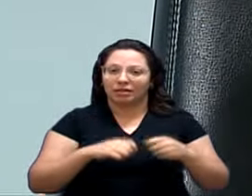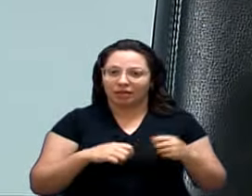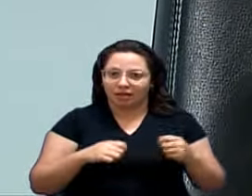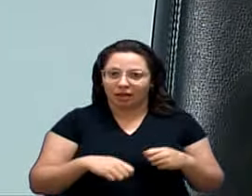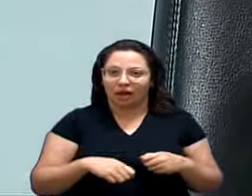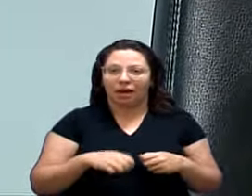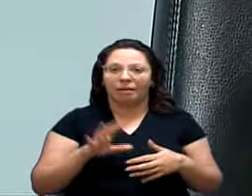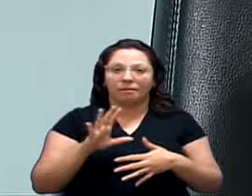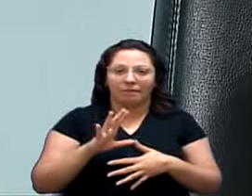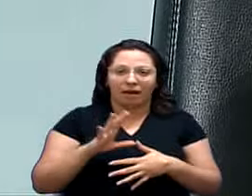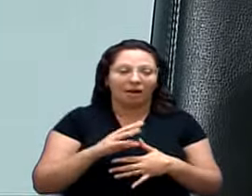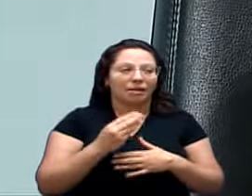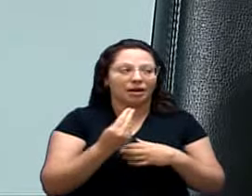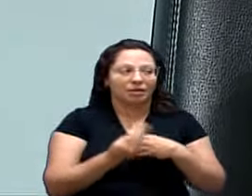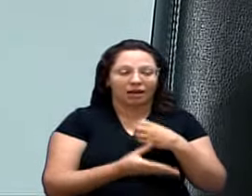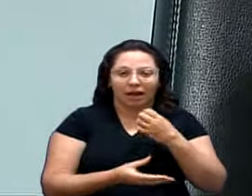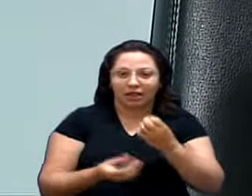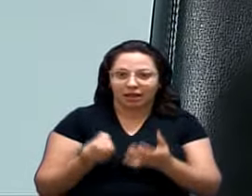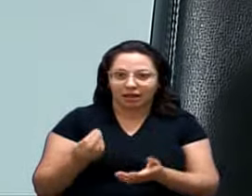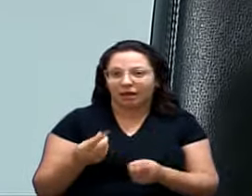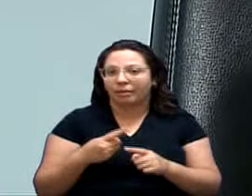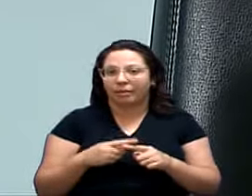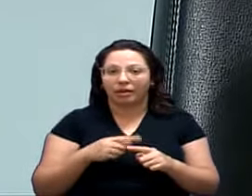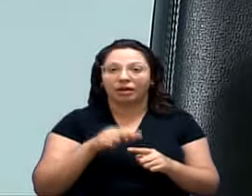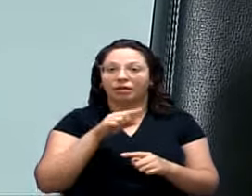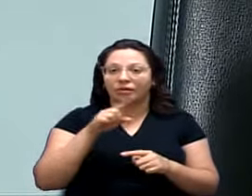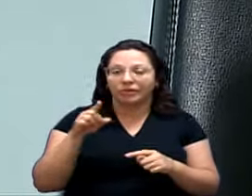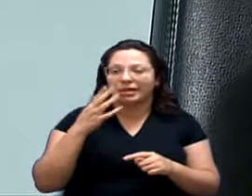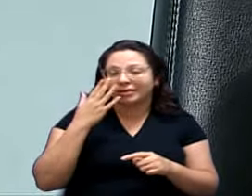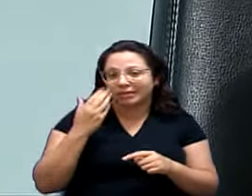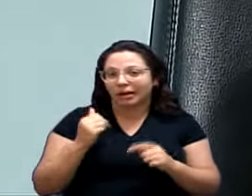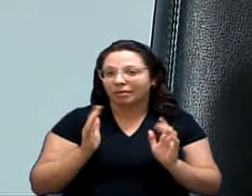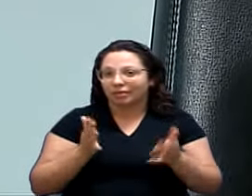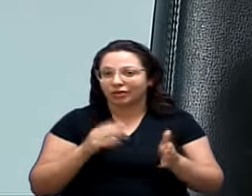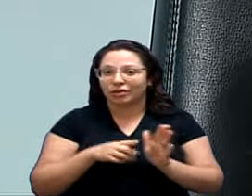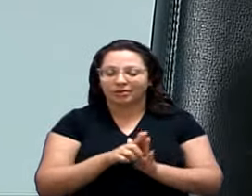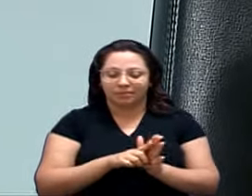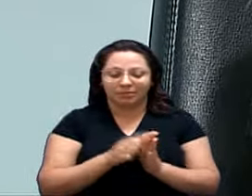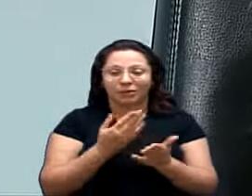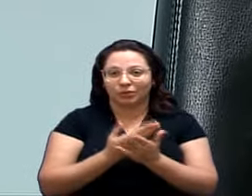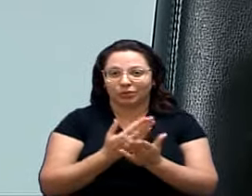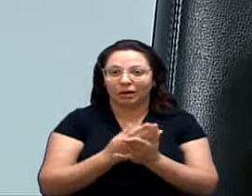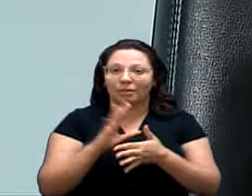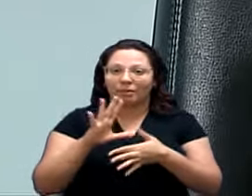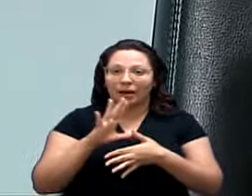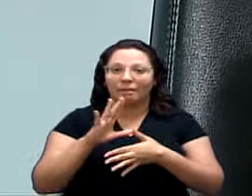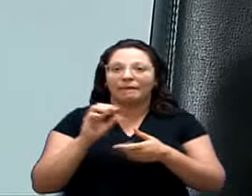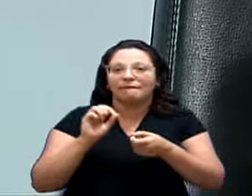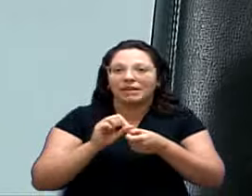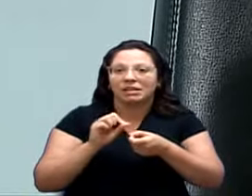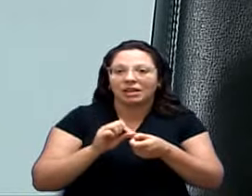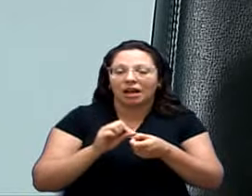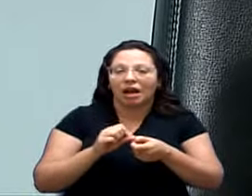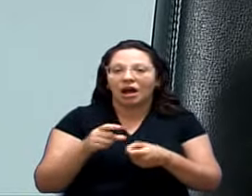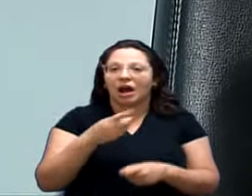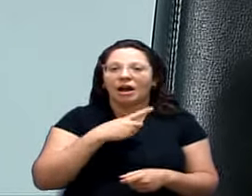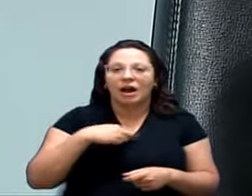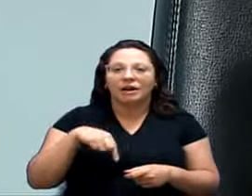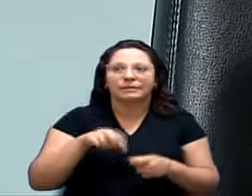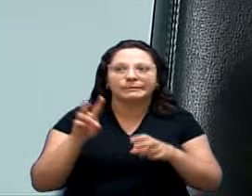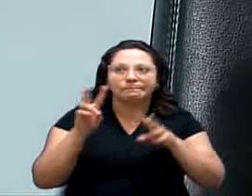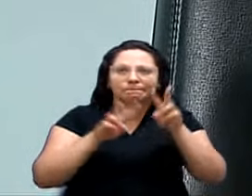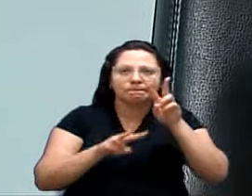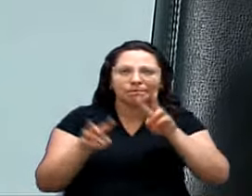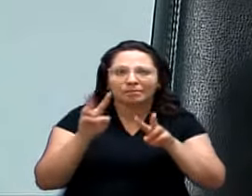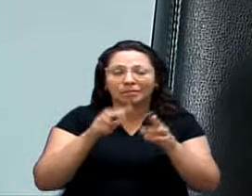para vocês que estão familiarizados que estudaram que fizeram os mapas é uma coisa para nós que estamos eh